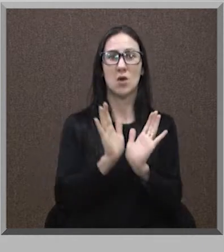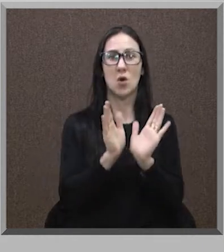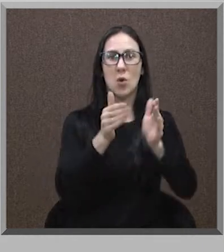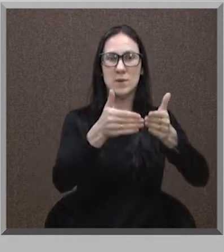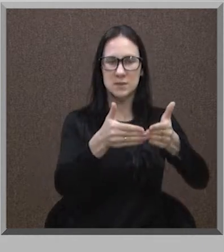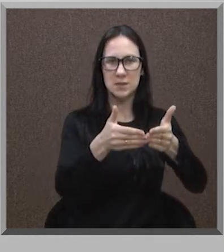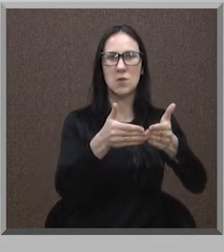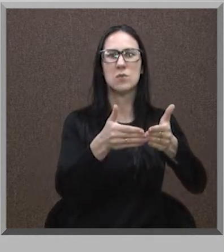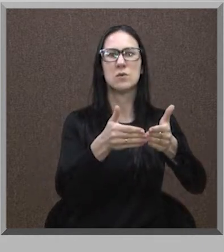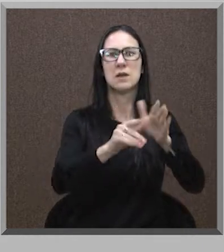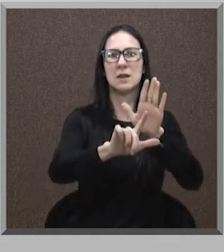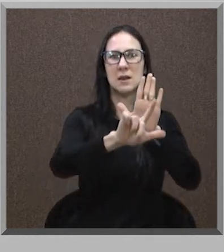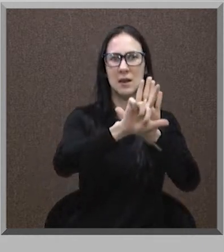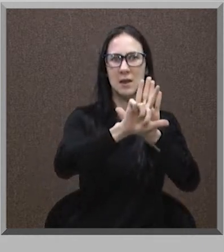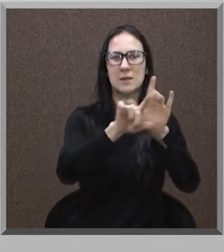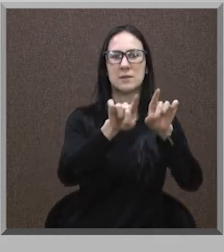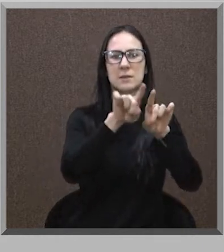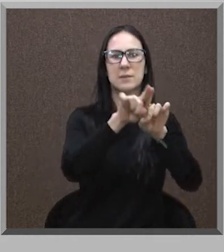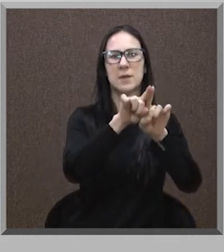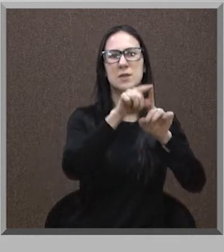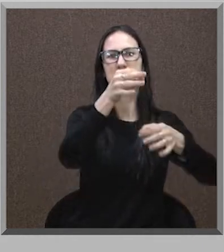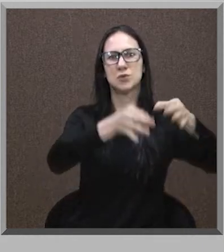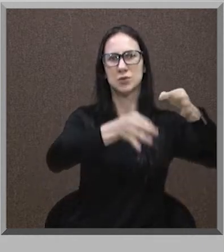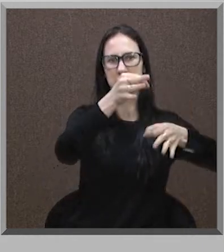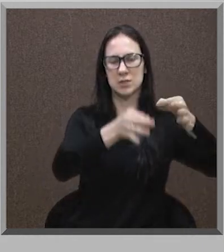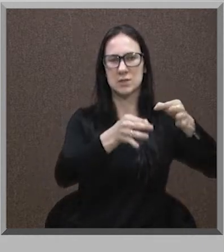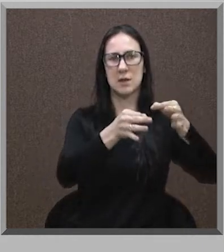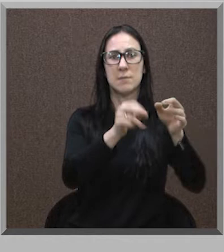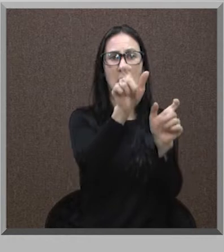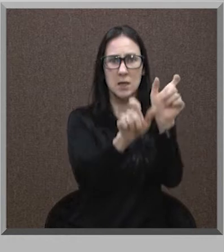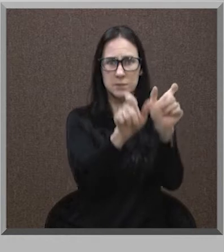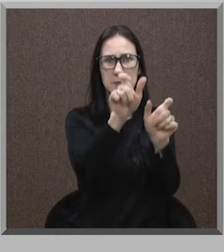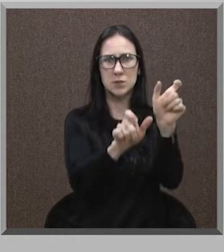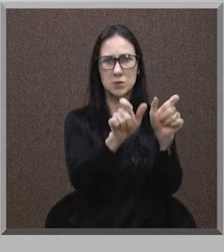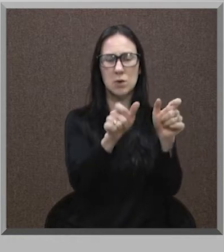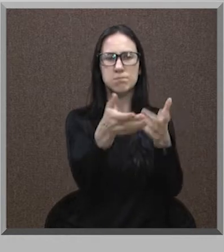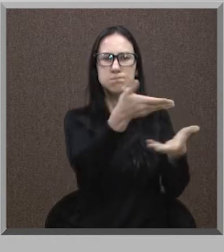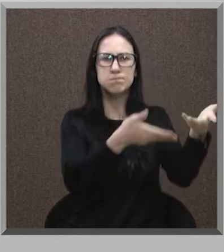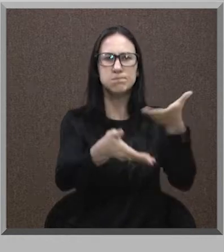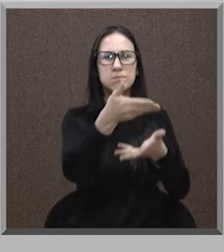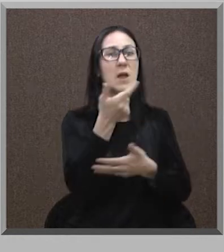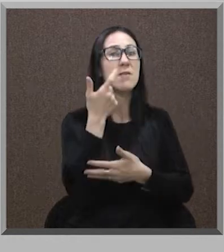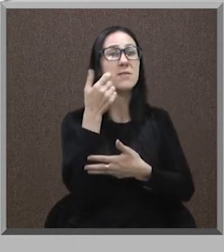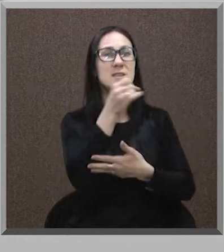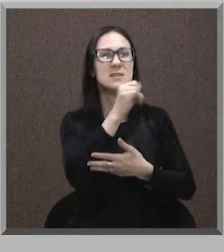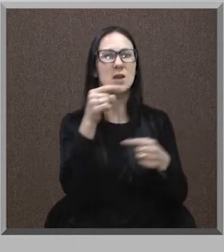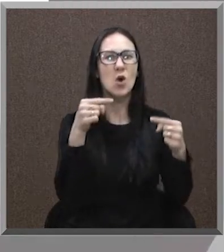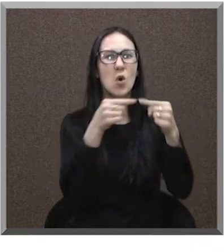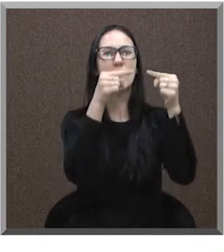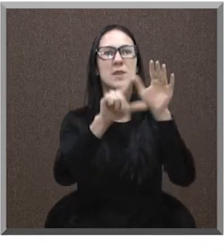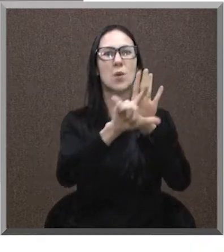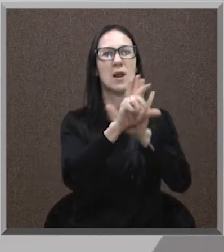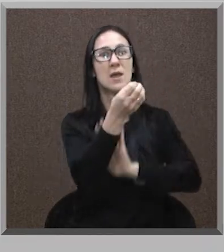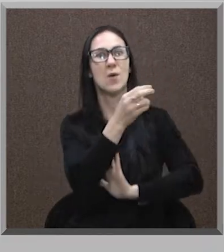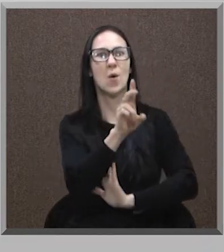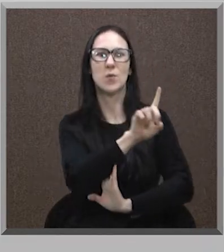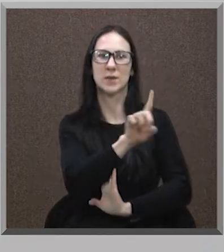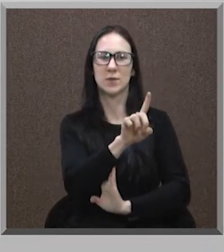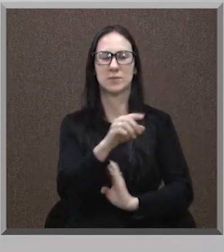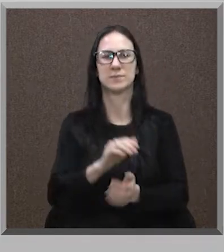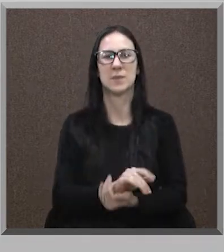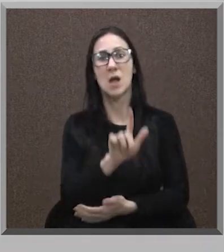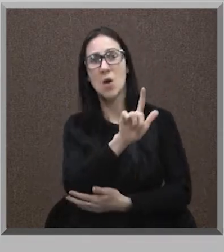Constituição e Justiça, onde os integrantes analisam se eles respeitam os princípios constitucionais ou não. Já nas